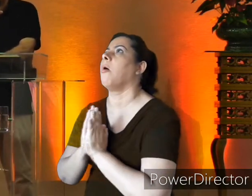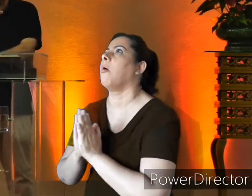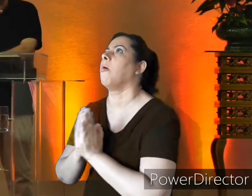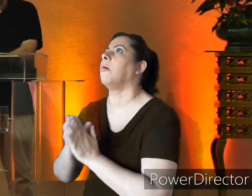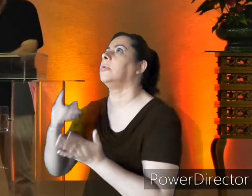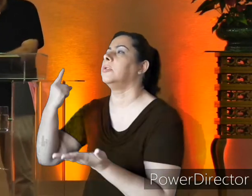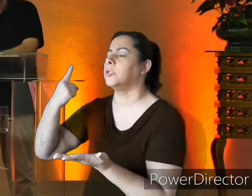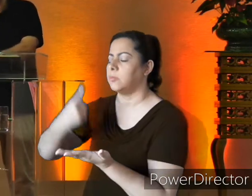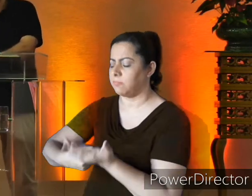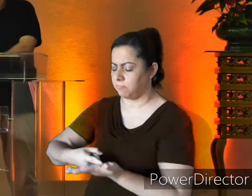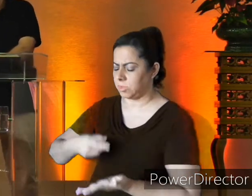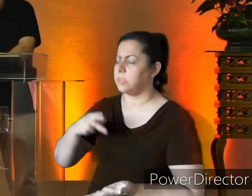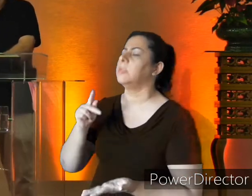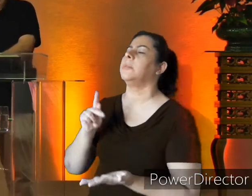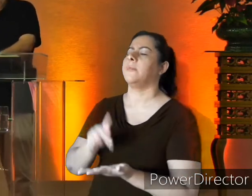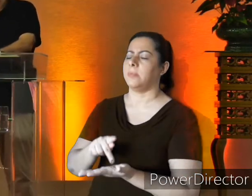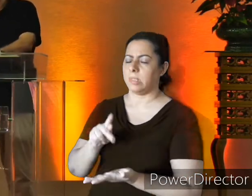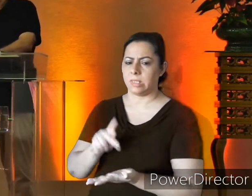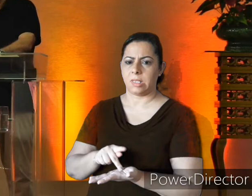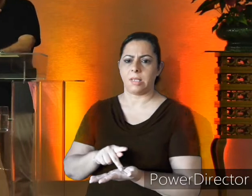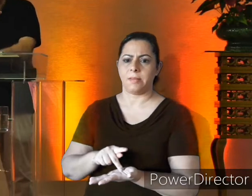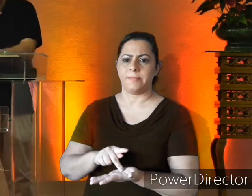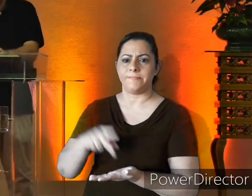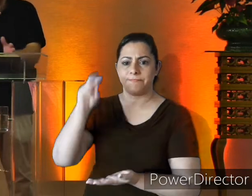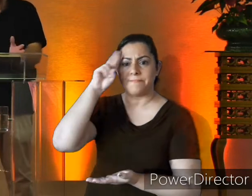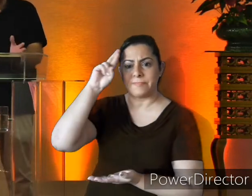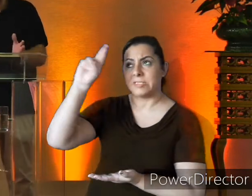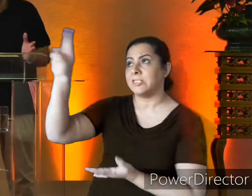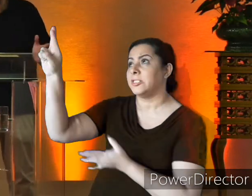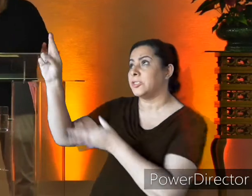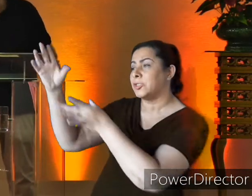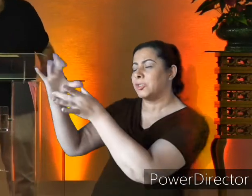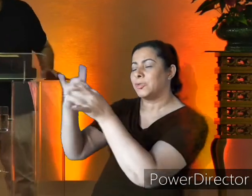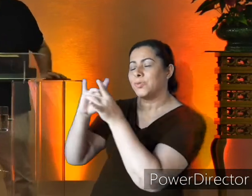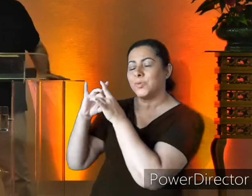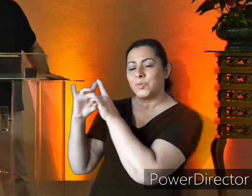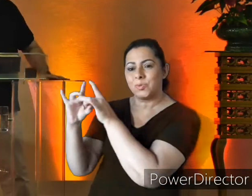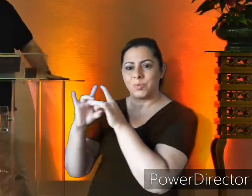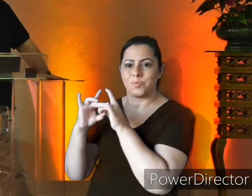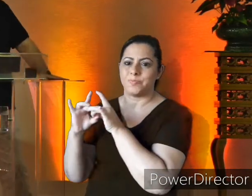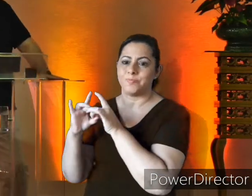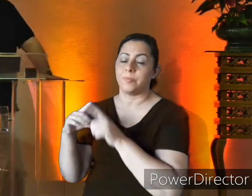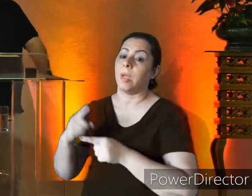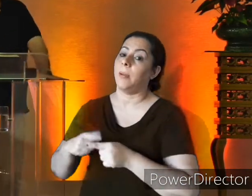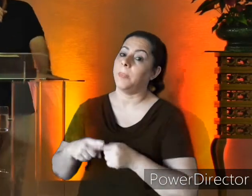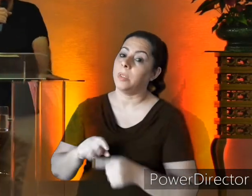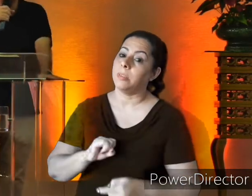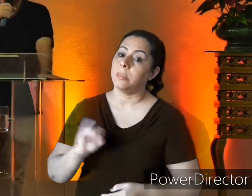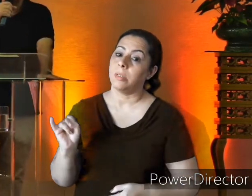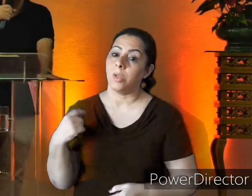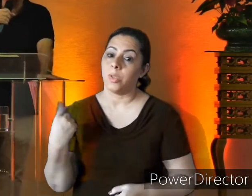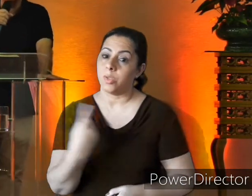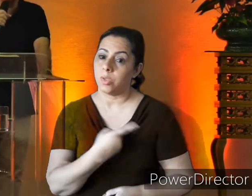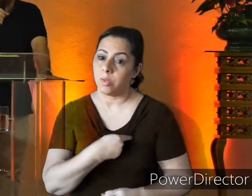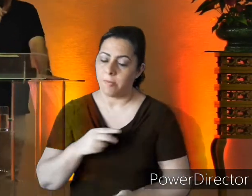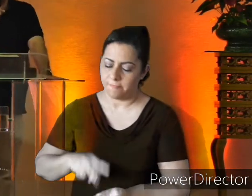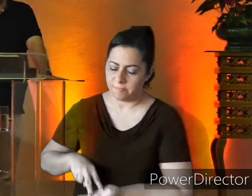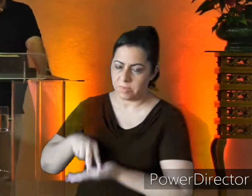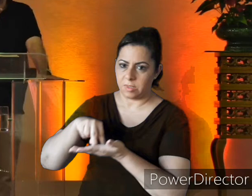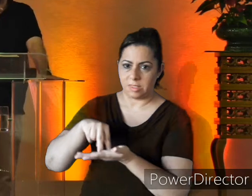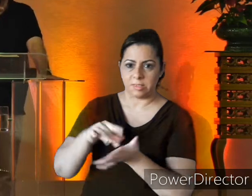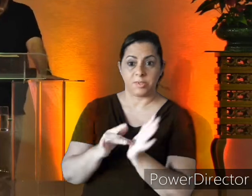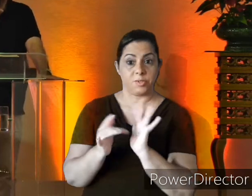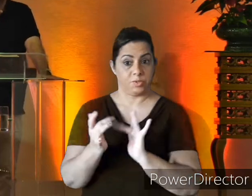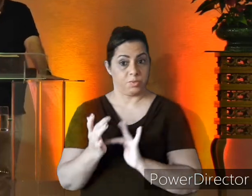realmente, aliançada com o Senhor. E enquanto nós estivermos firmados na rocha que é Cristo, não há como